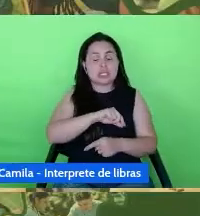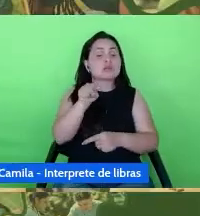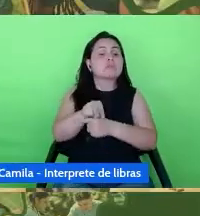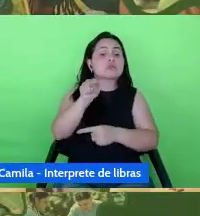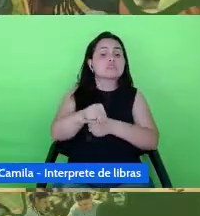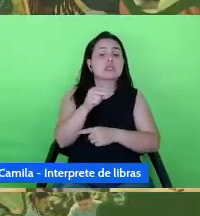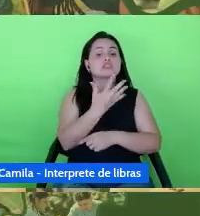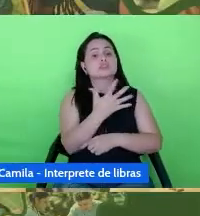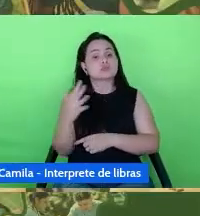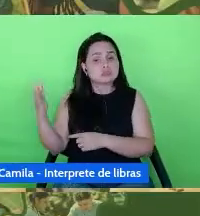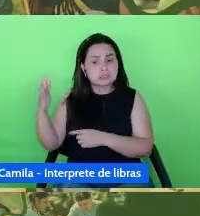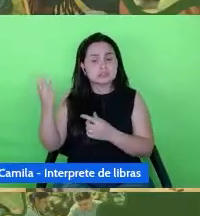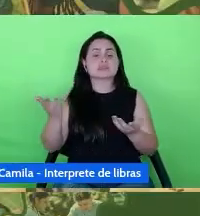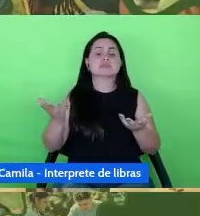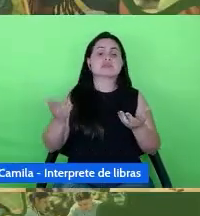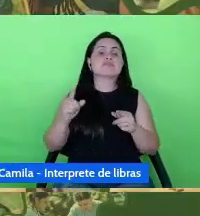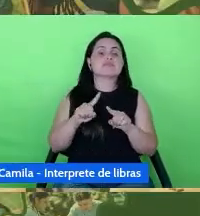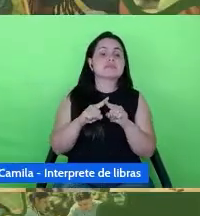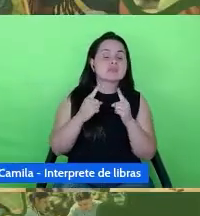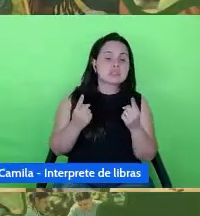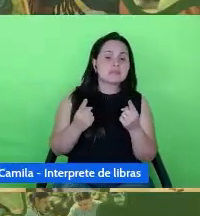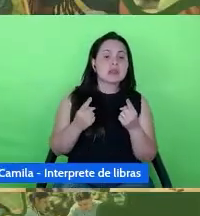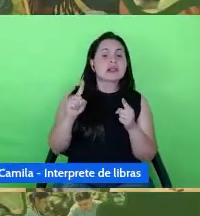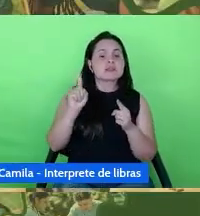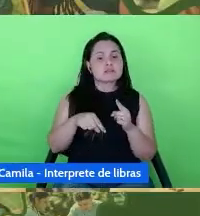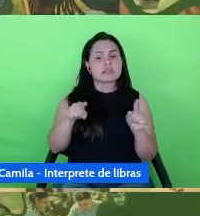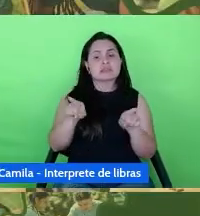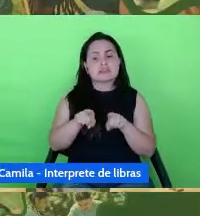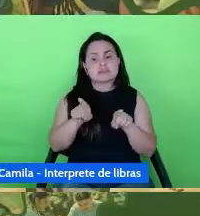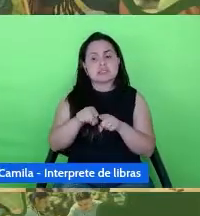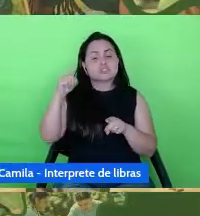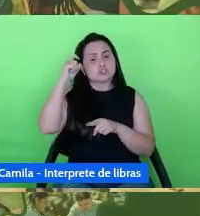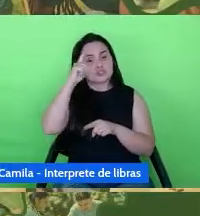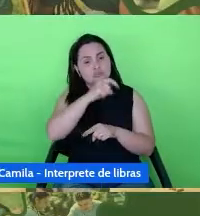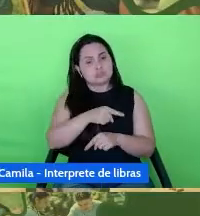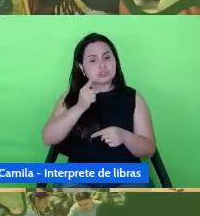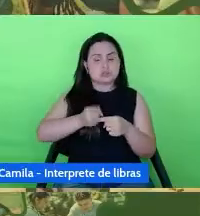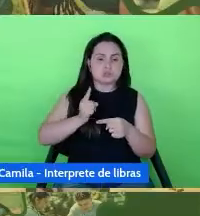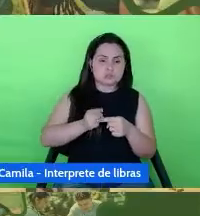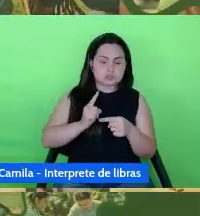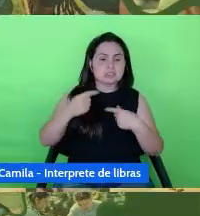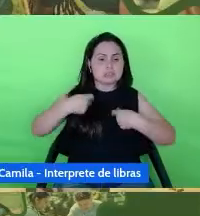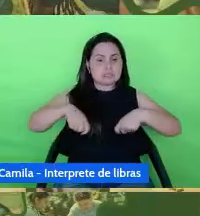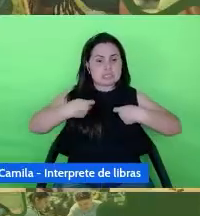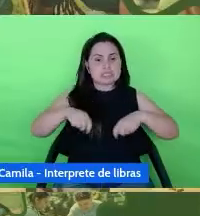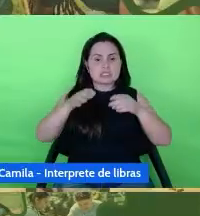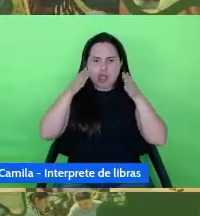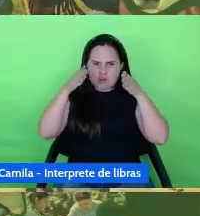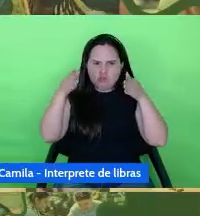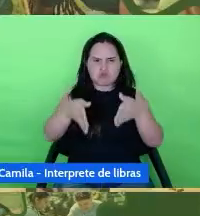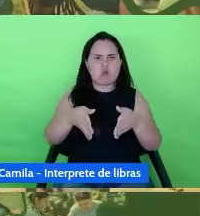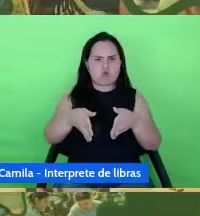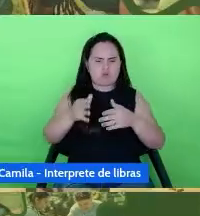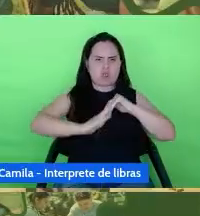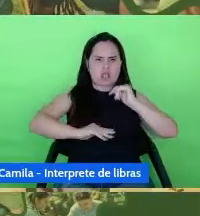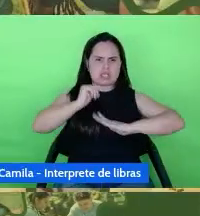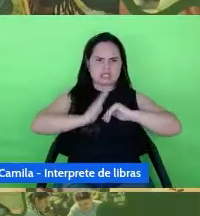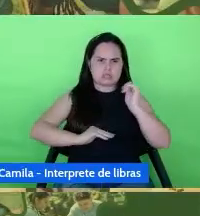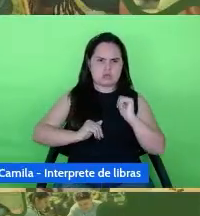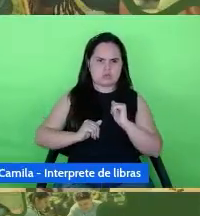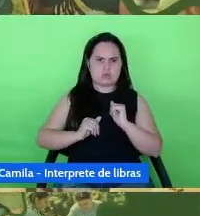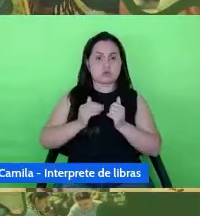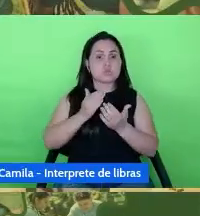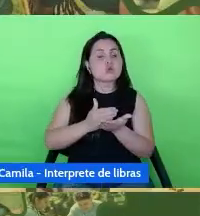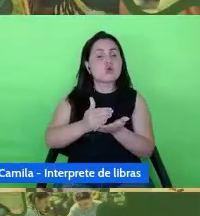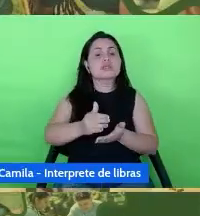natureza, tá? Mas ele também é desafiador, porque a gente precisa ter foco, precisa ter ação, e precisa começar de